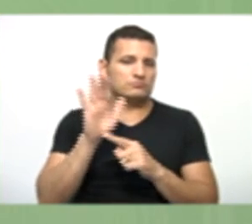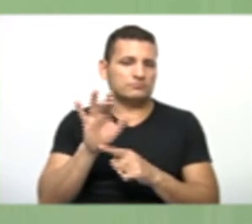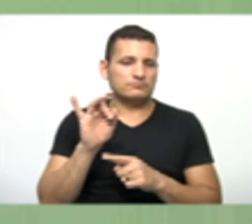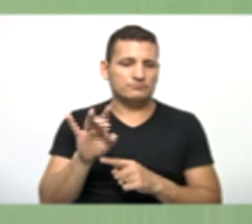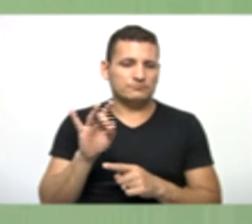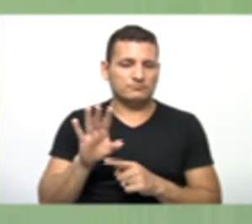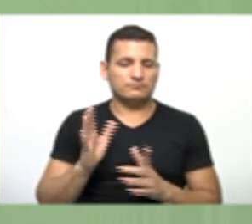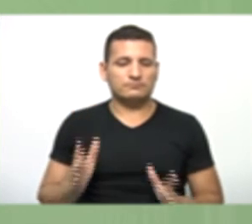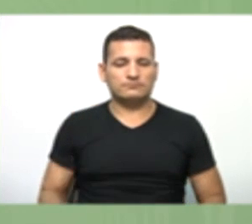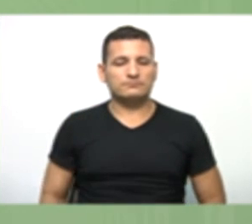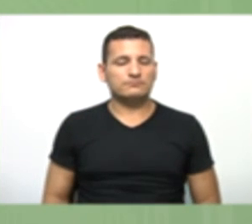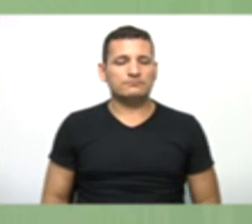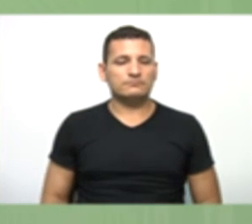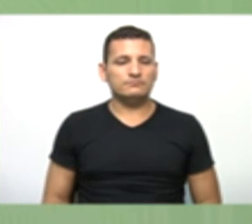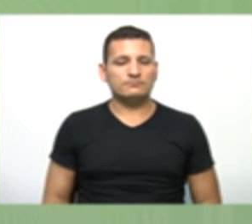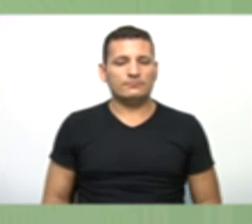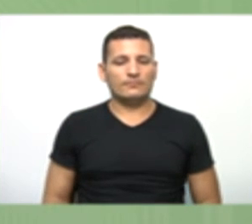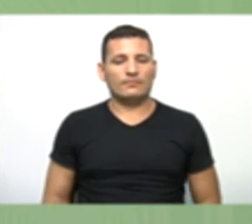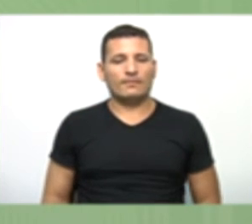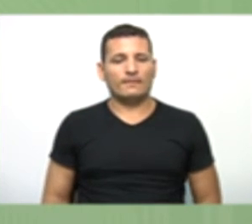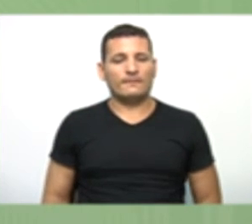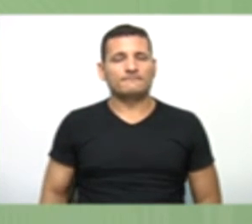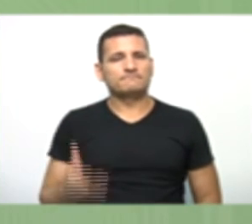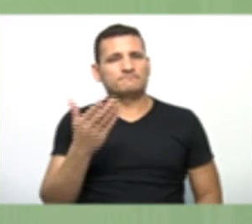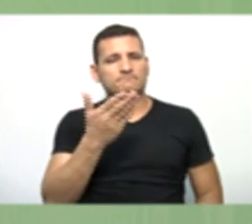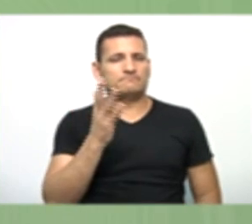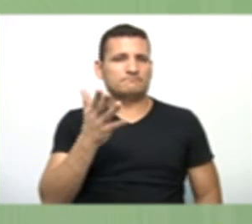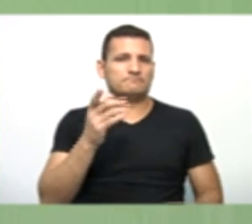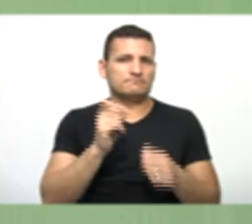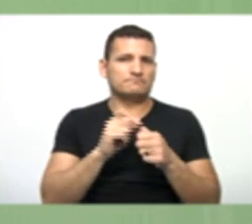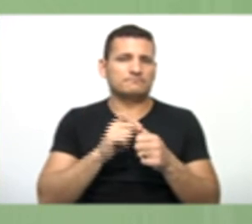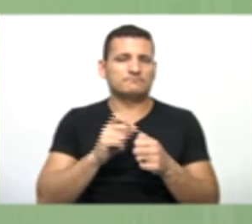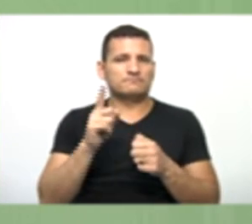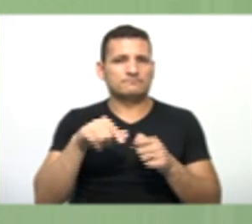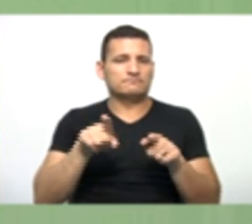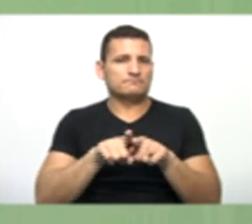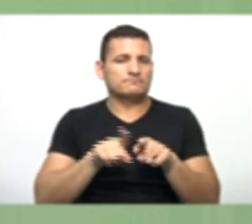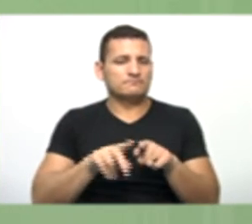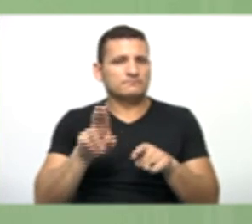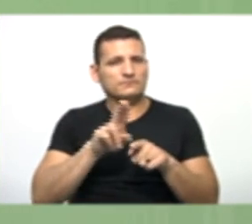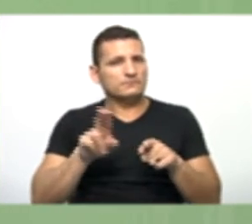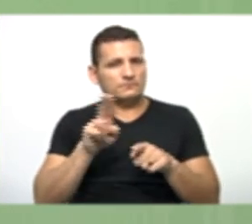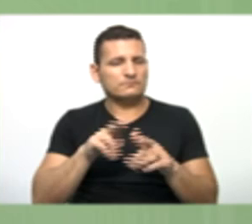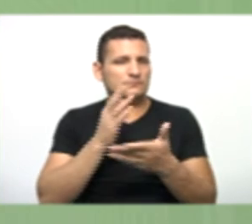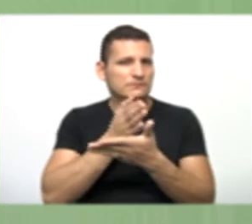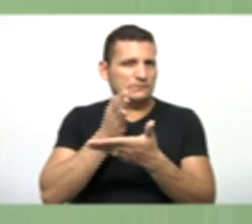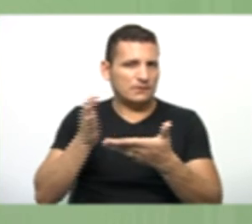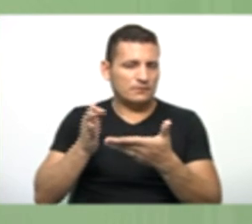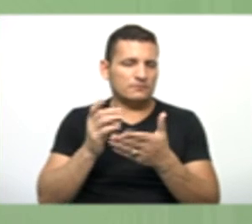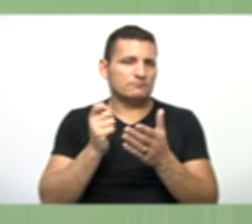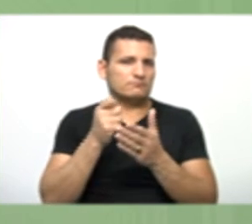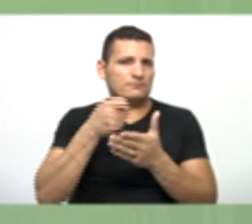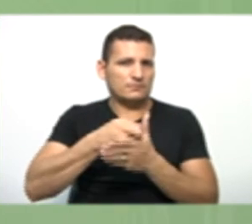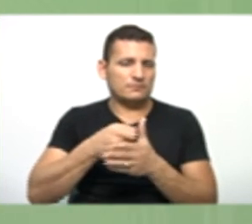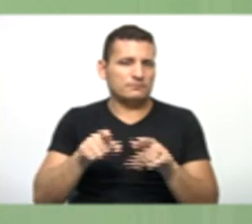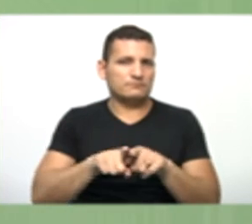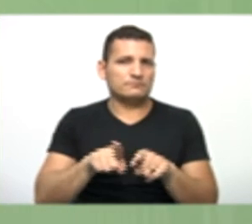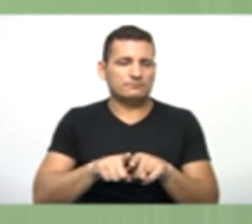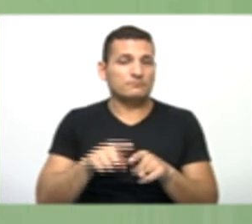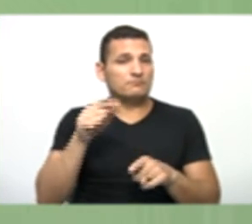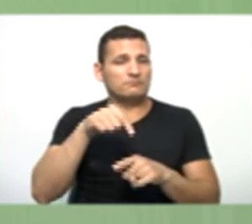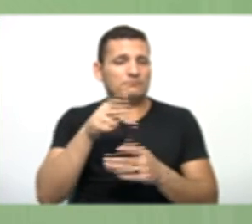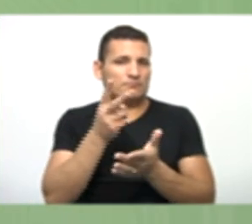Então, essa equação aqui, a gente acabou de fazer ela, que ela também é utilizada na série de pagamento. Ok? Essa equação